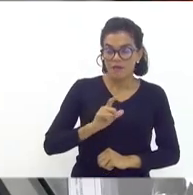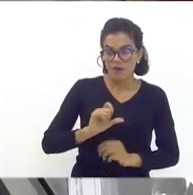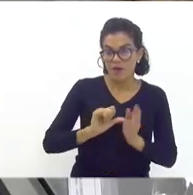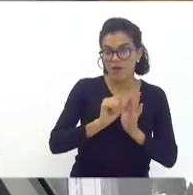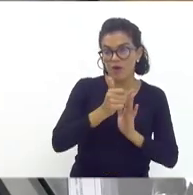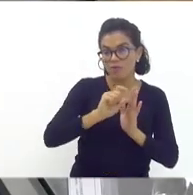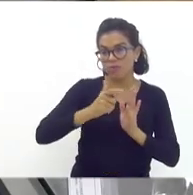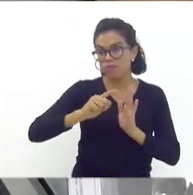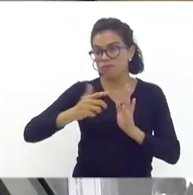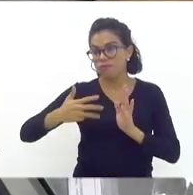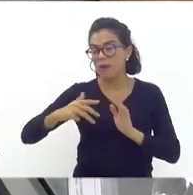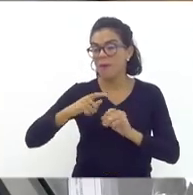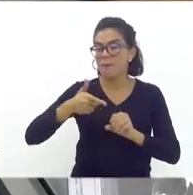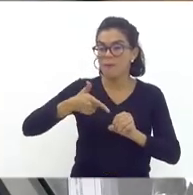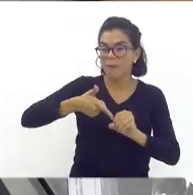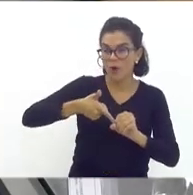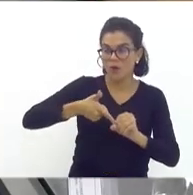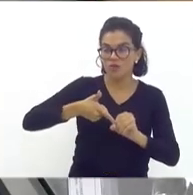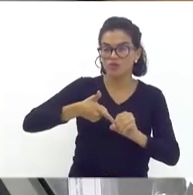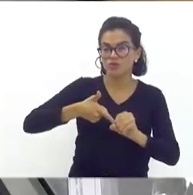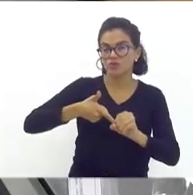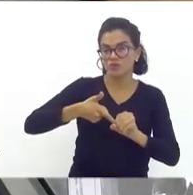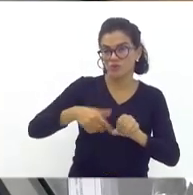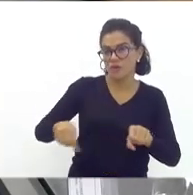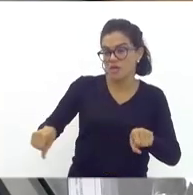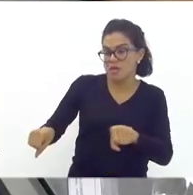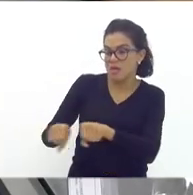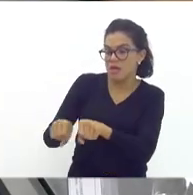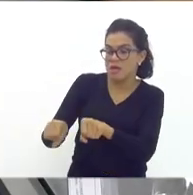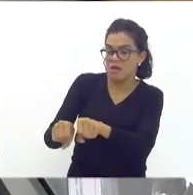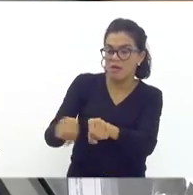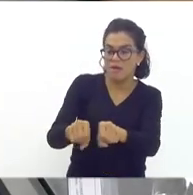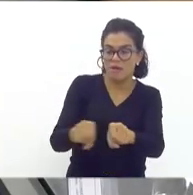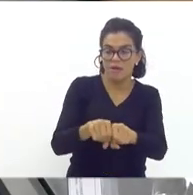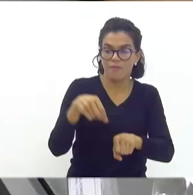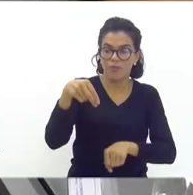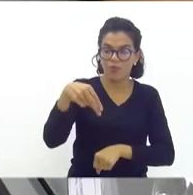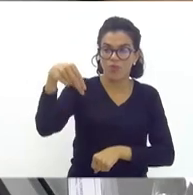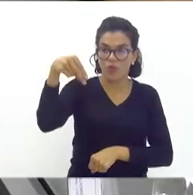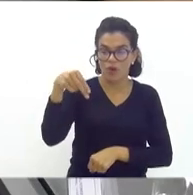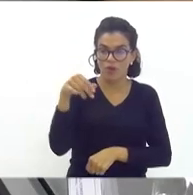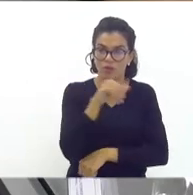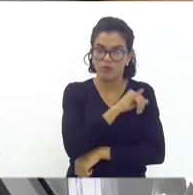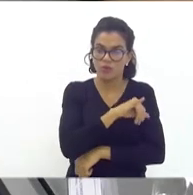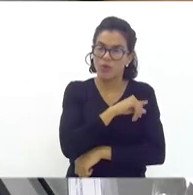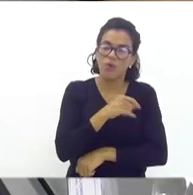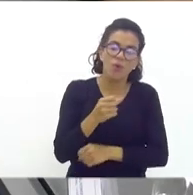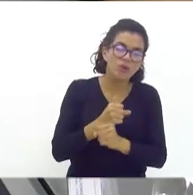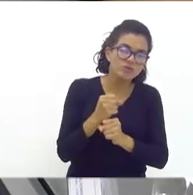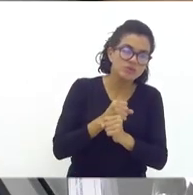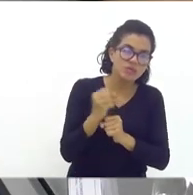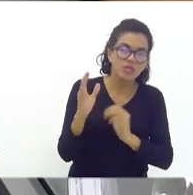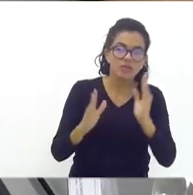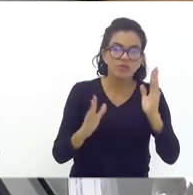postes que foram instalados no norte Fluminense não foi posso pagar quantos anos tem